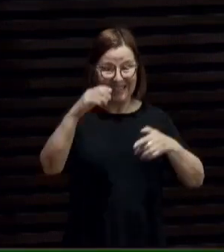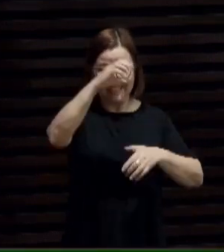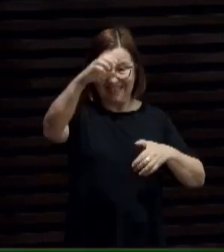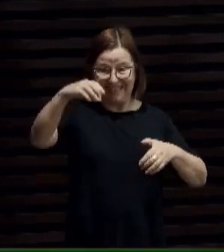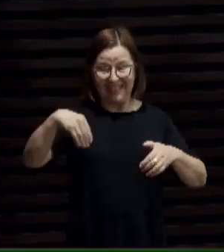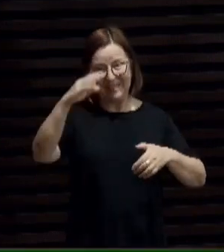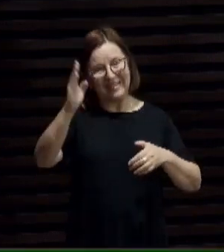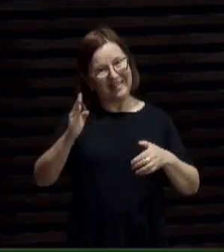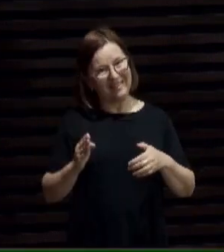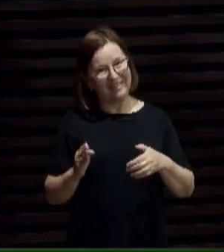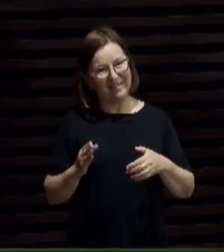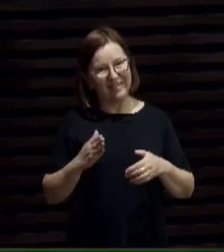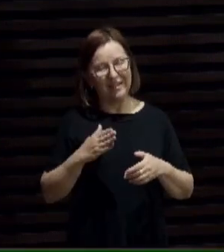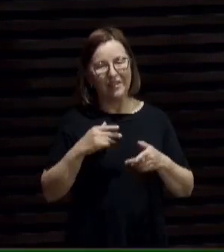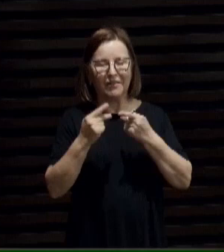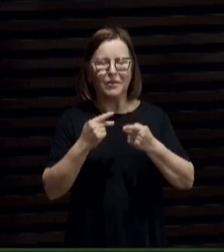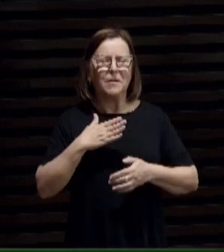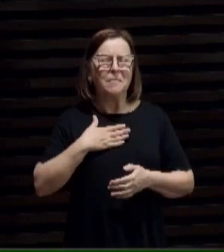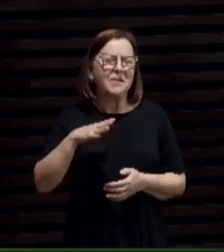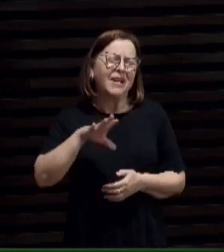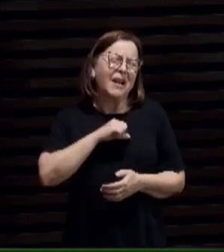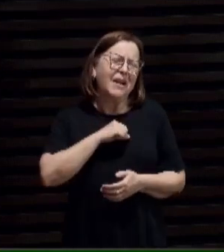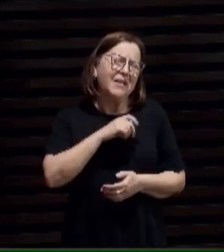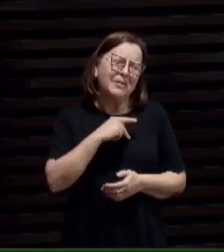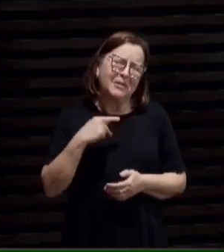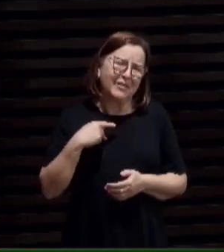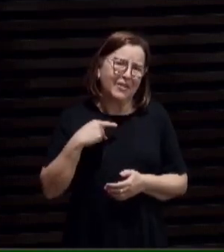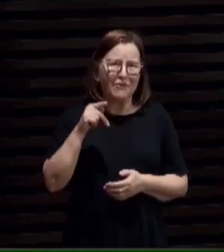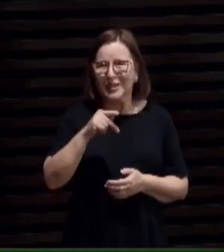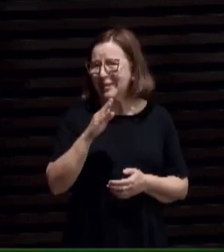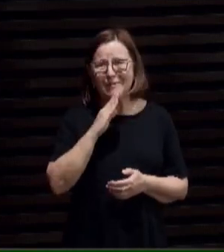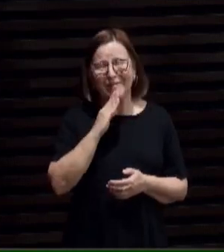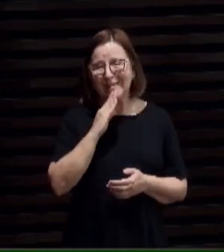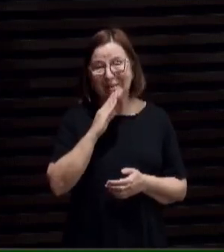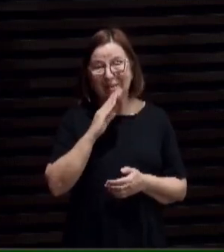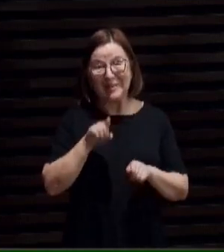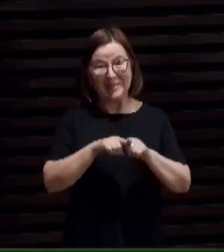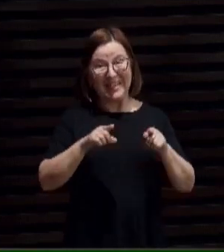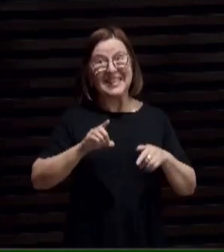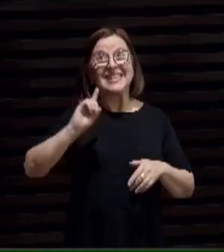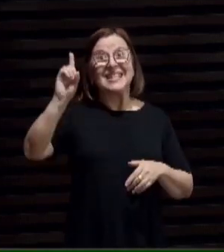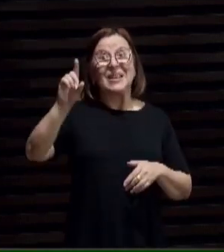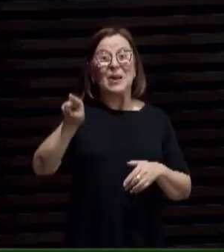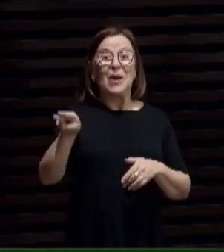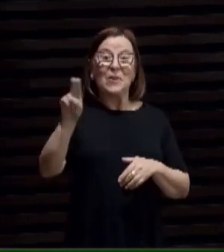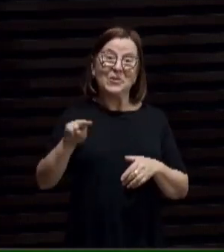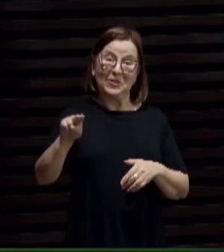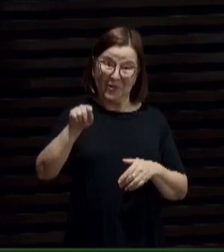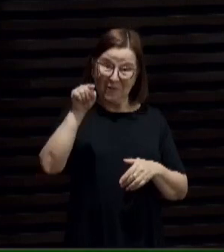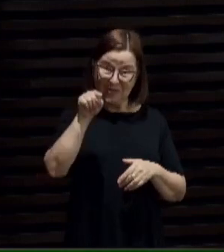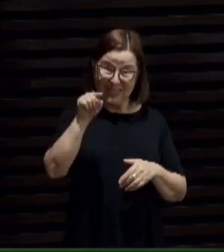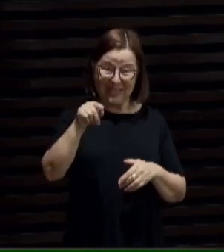pastor, você não me conhece, mas Deus usou você para que me pregasse o